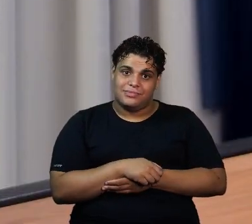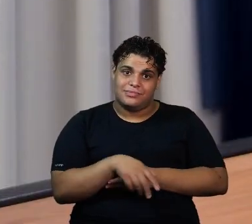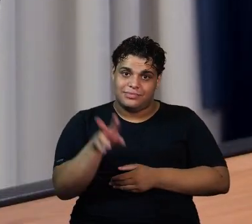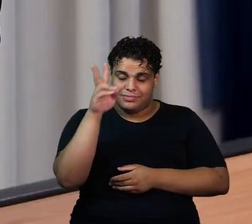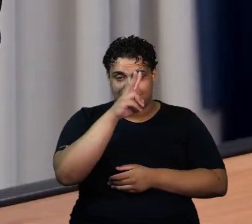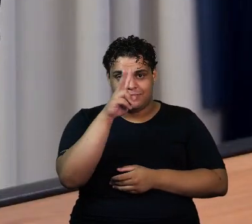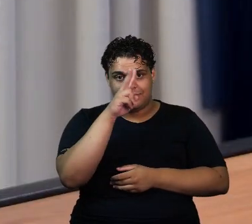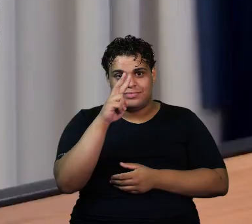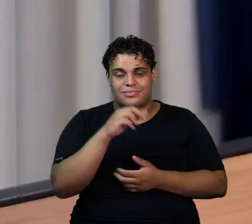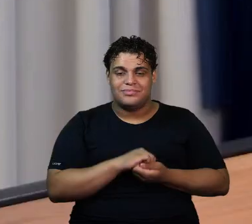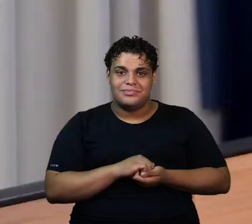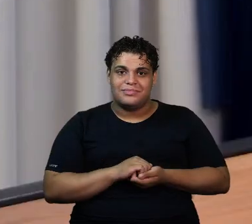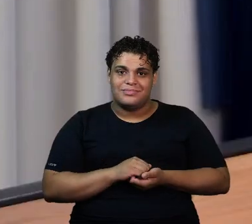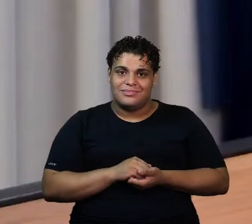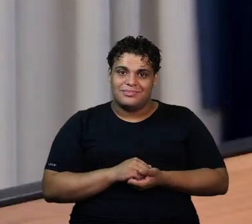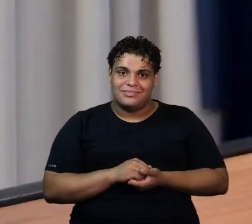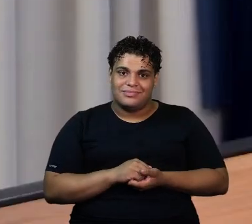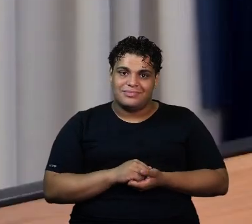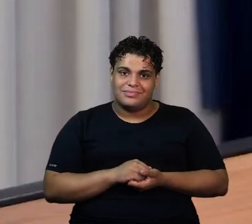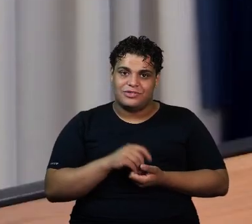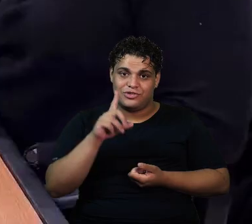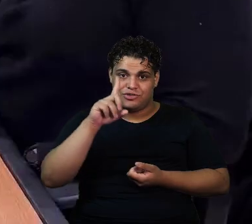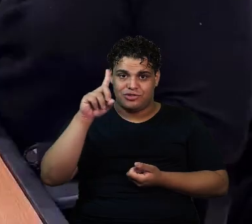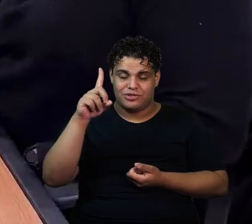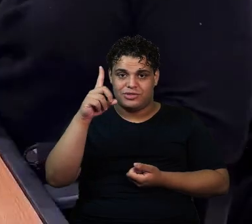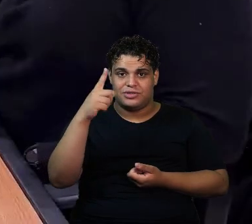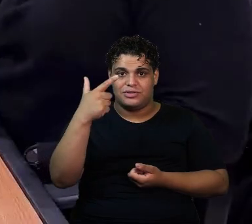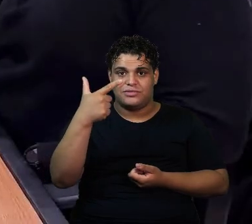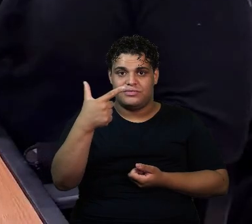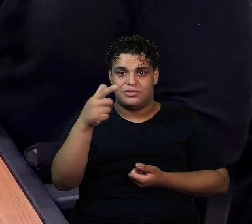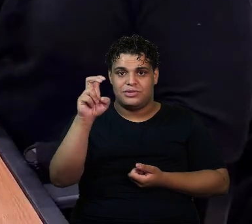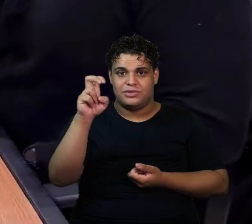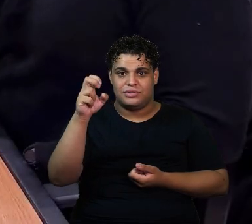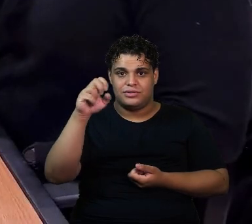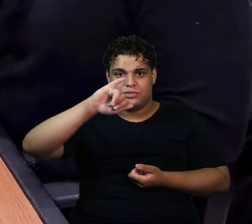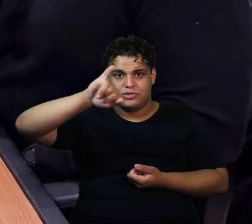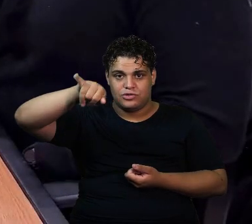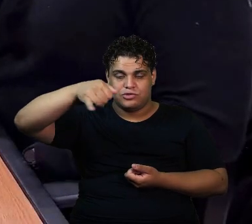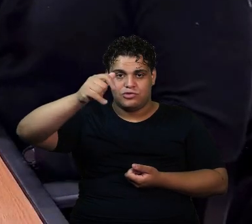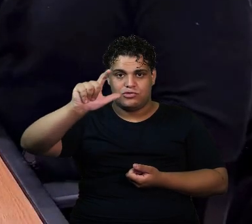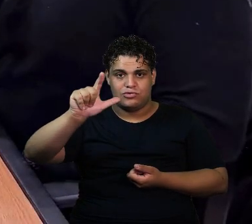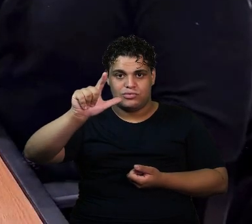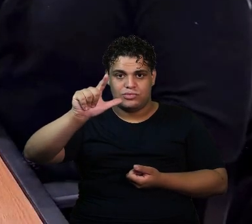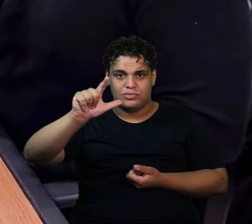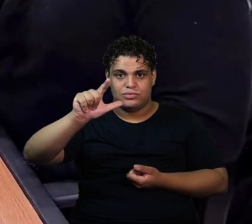que eu estava dando uma olhada, no dia 25 de julho é Dia Mundial